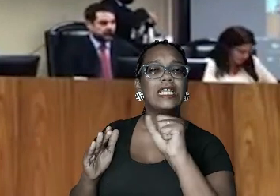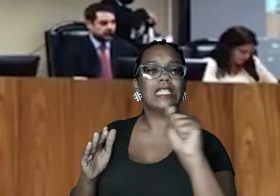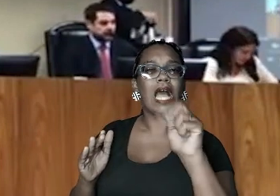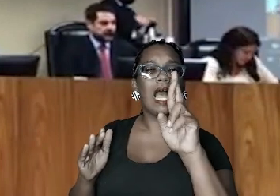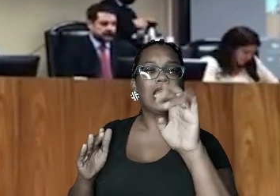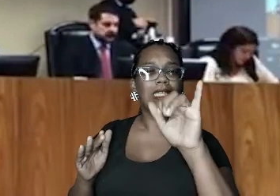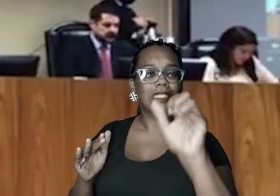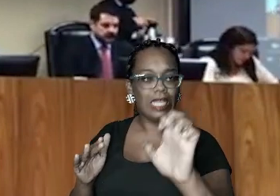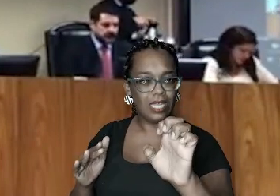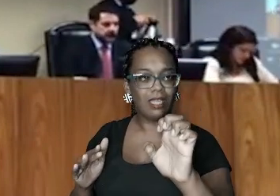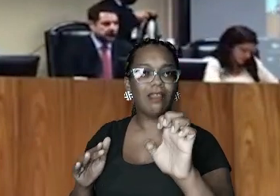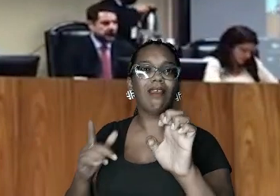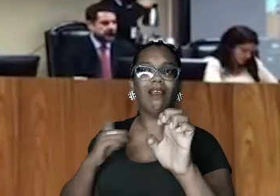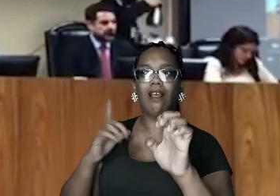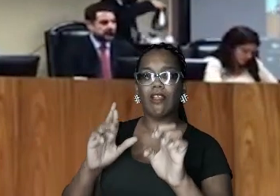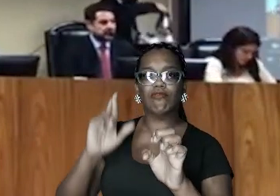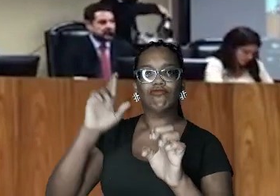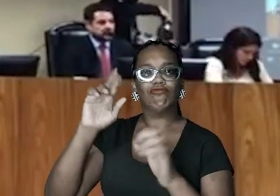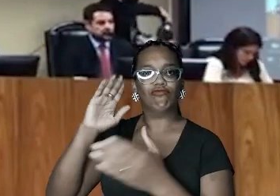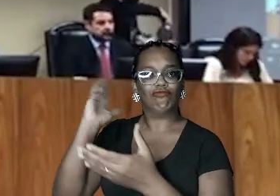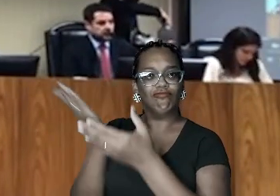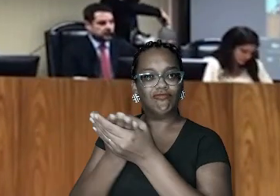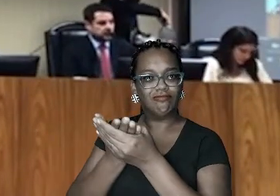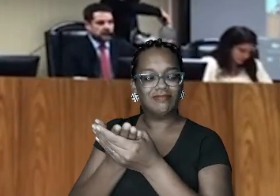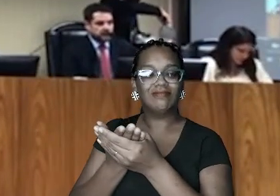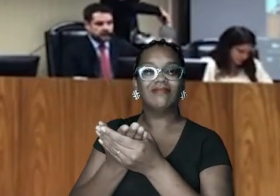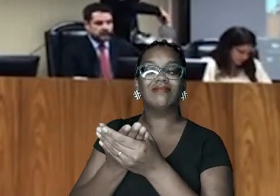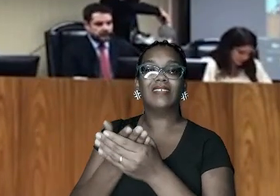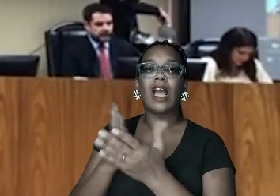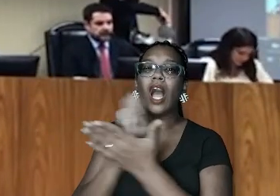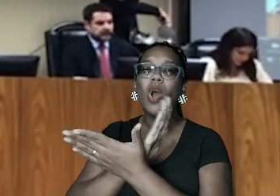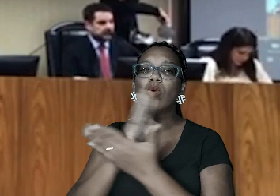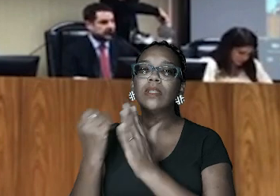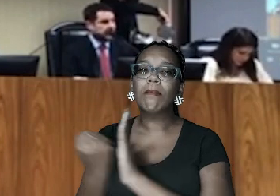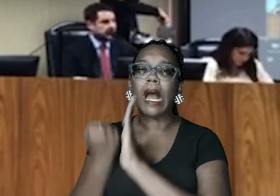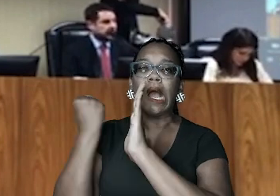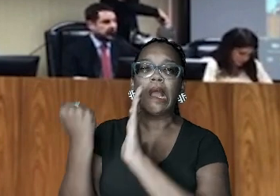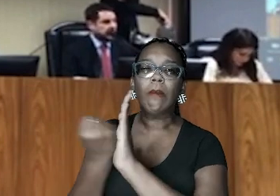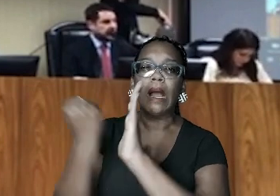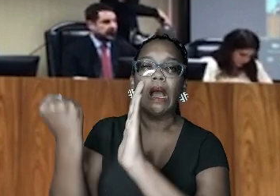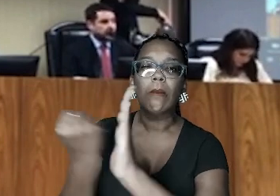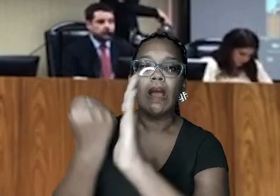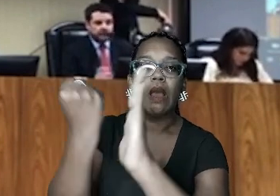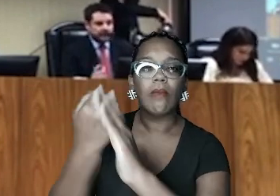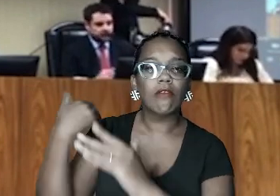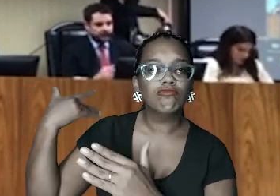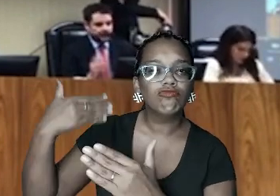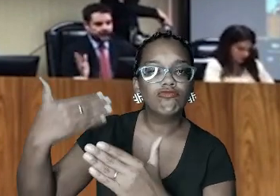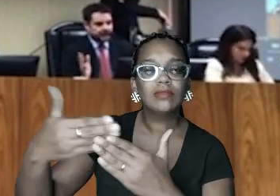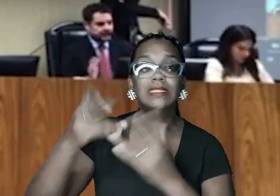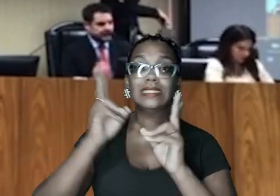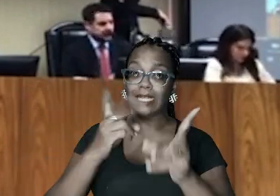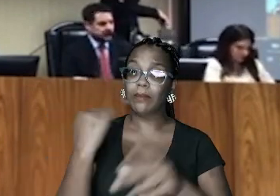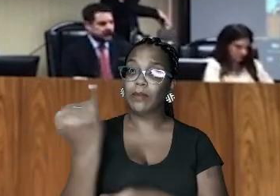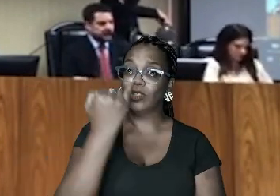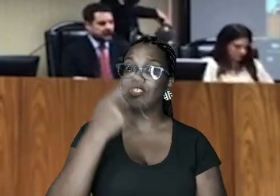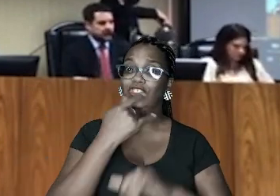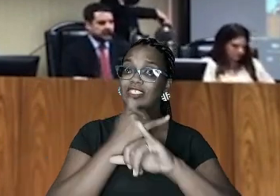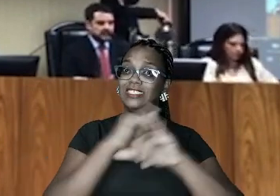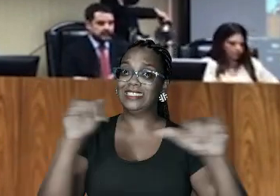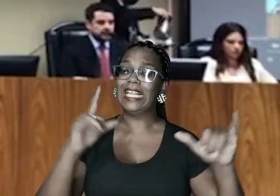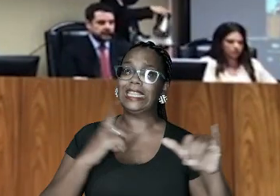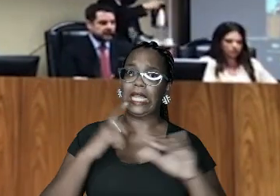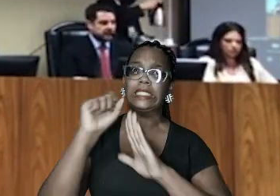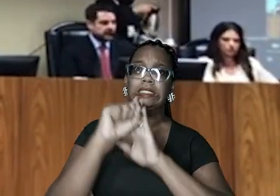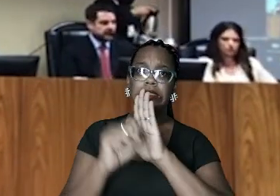o nosso César conteúdos delitos das penas né é alguns Marcos poderiam ser citados adicionais